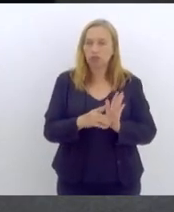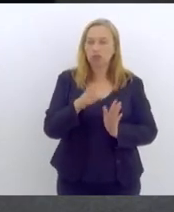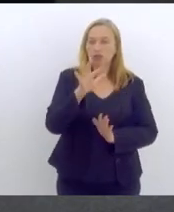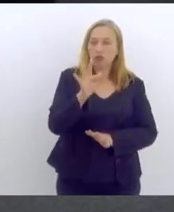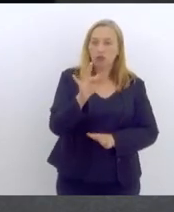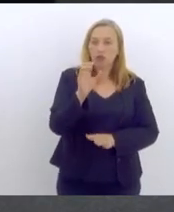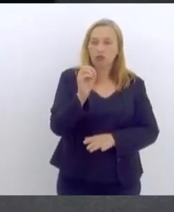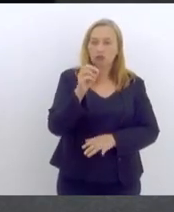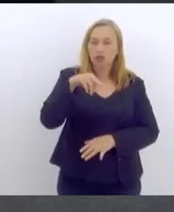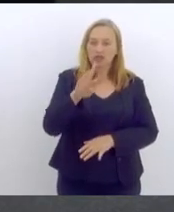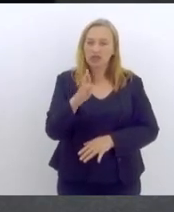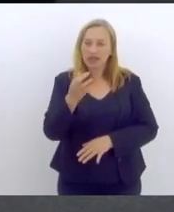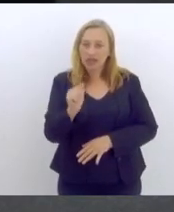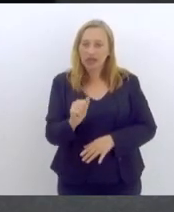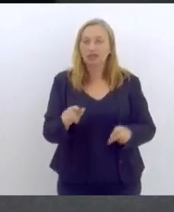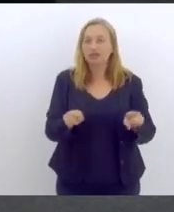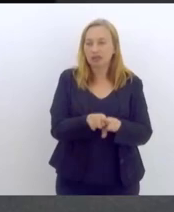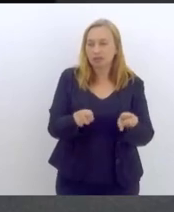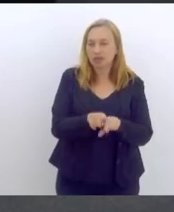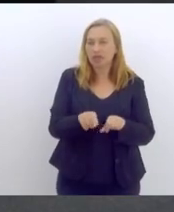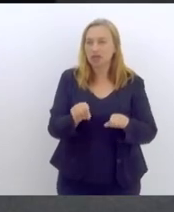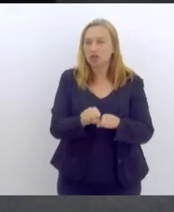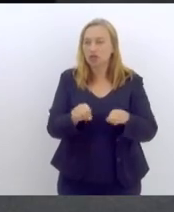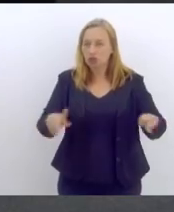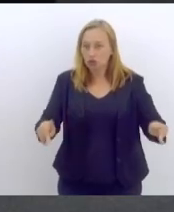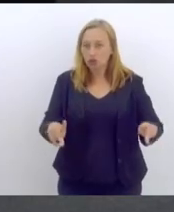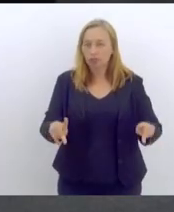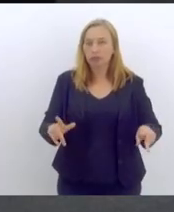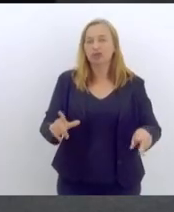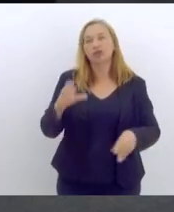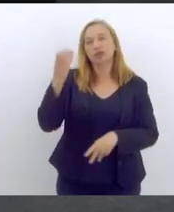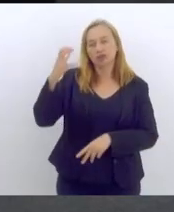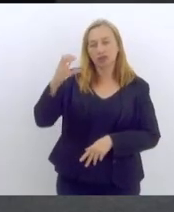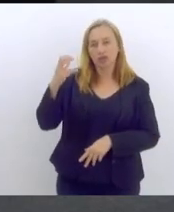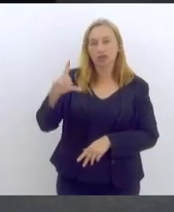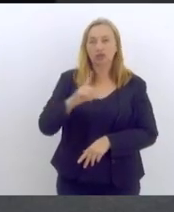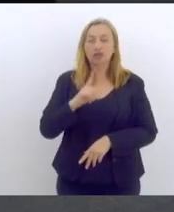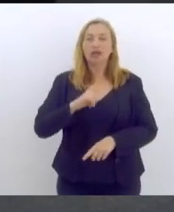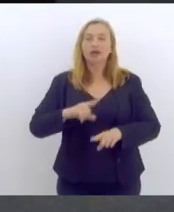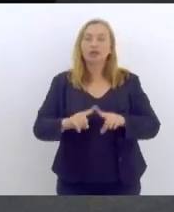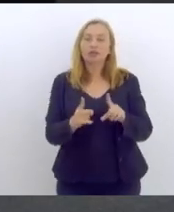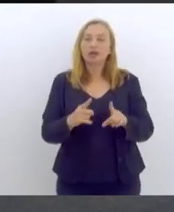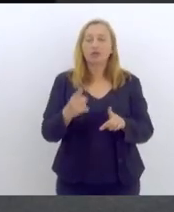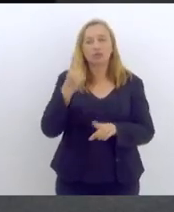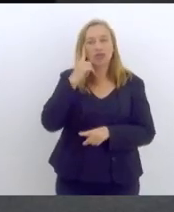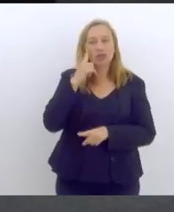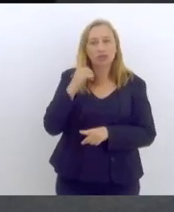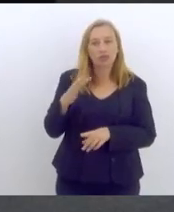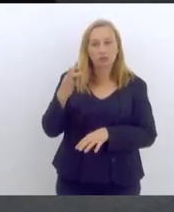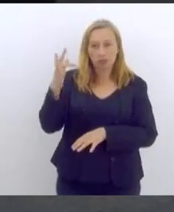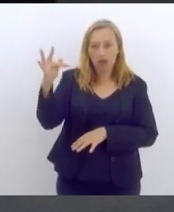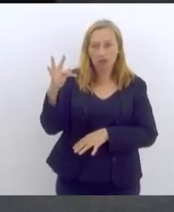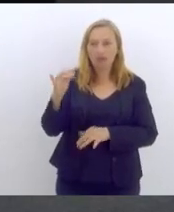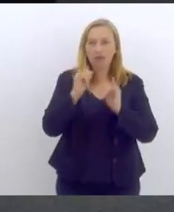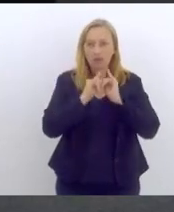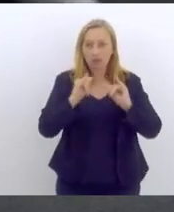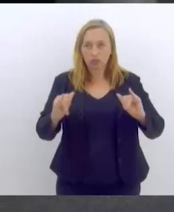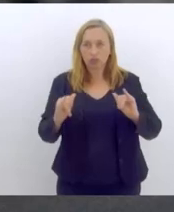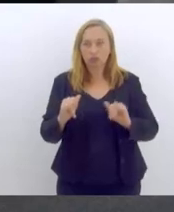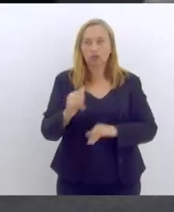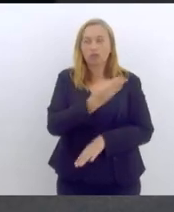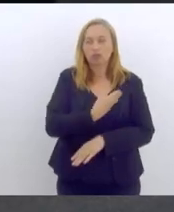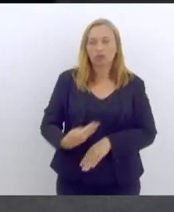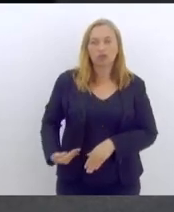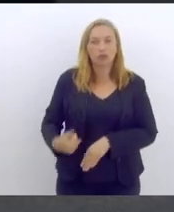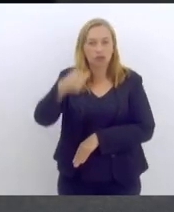Detran no Niterói Shopping, no centro da cidade. E existe uma perspectiva, muito em breve, que será anunciada pelo governador